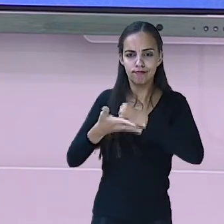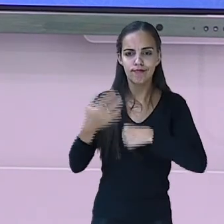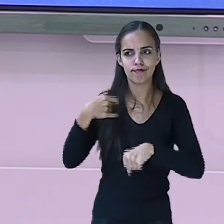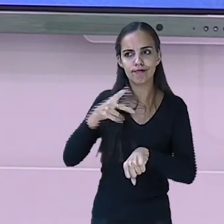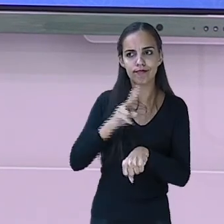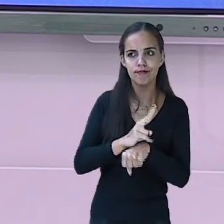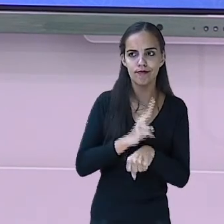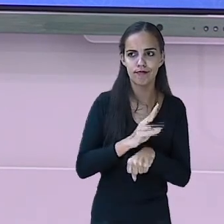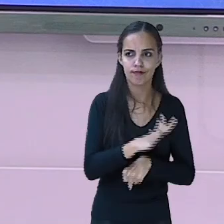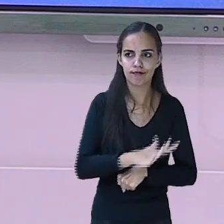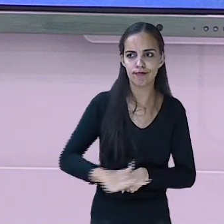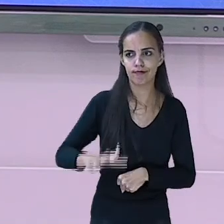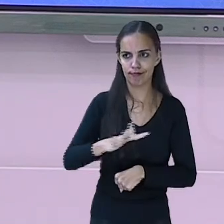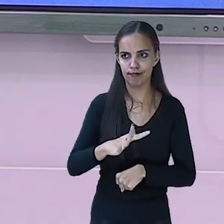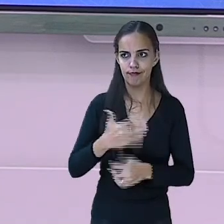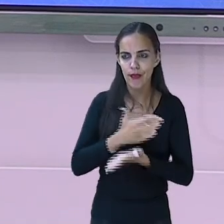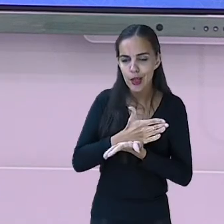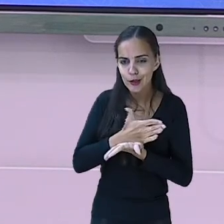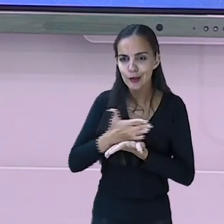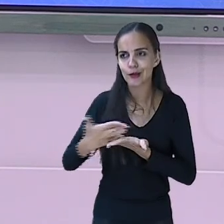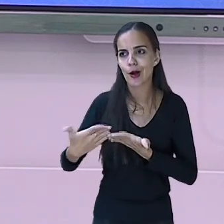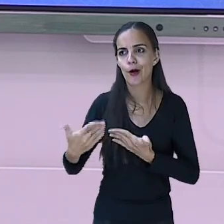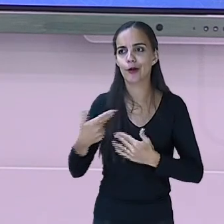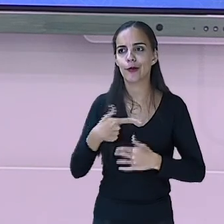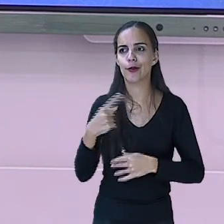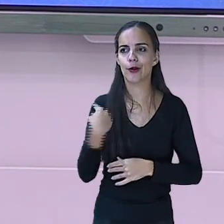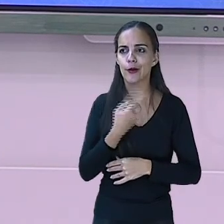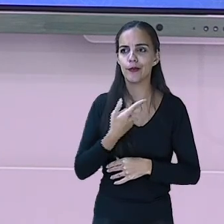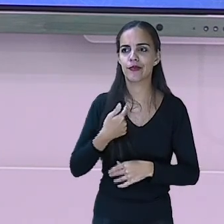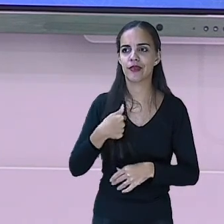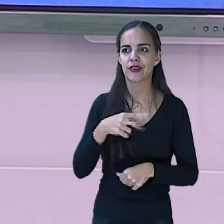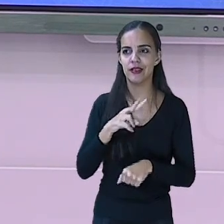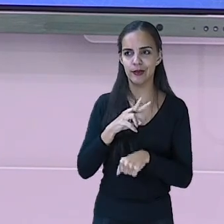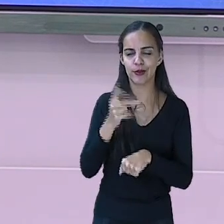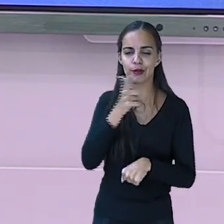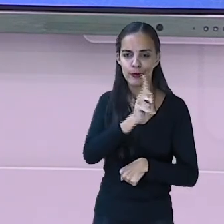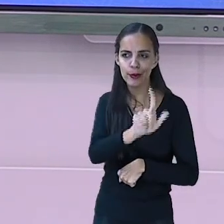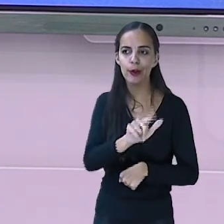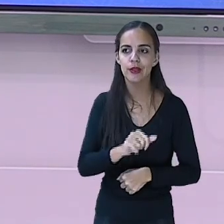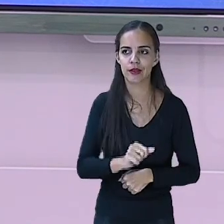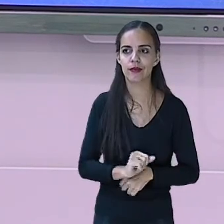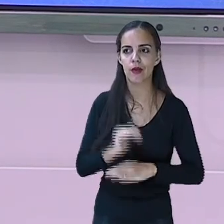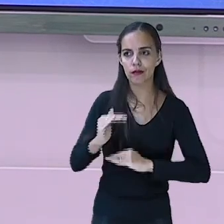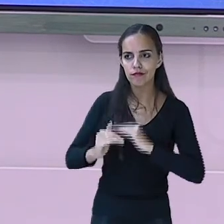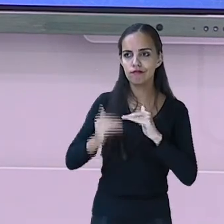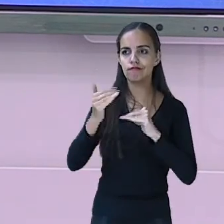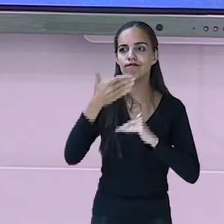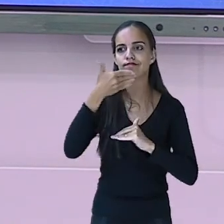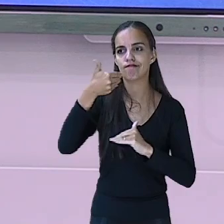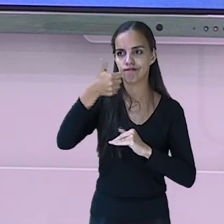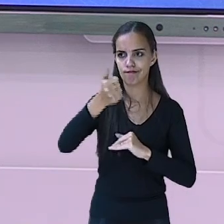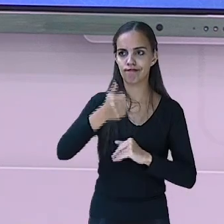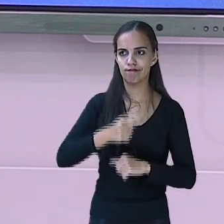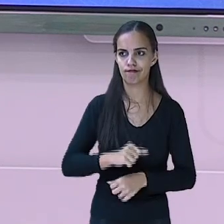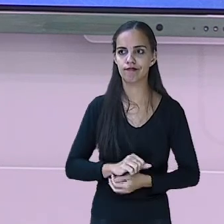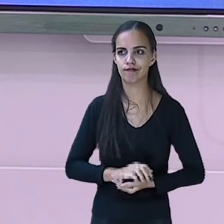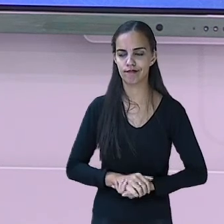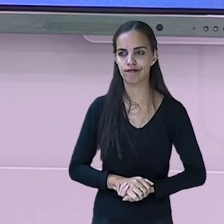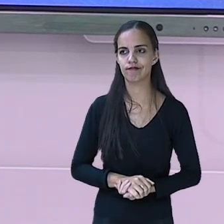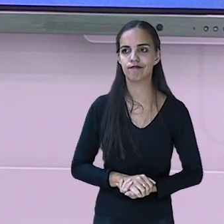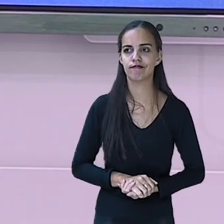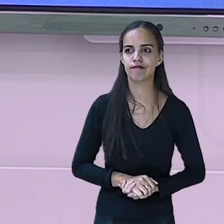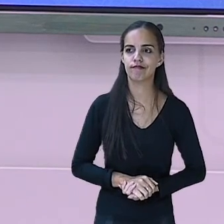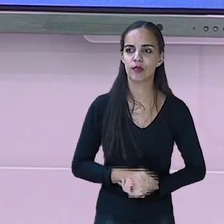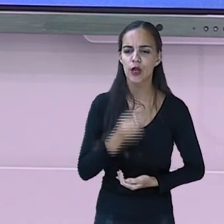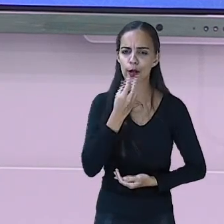sustentáveis. E é só começar. Nós conseguimos realizar bons